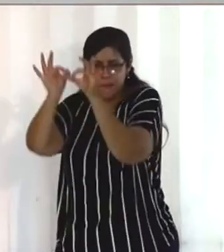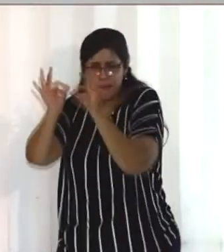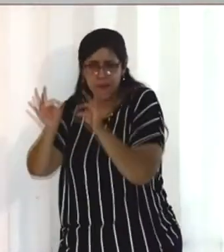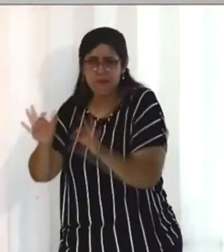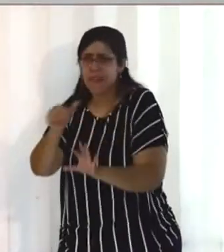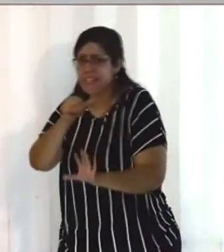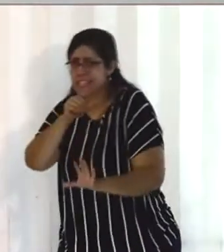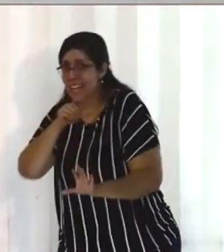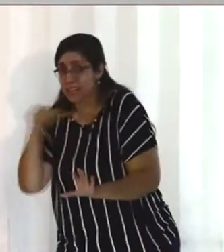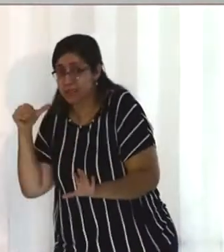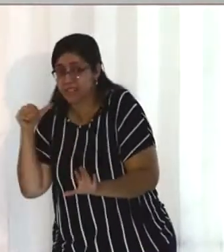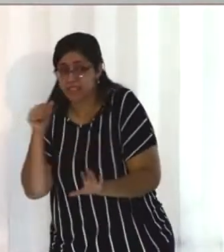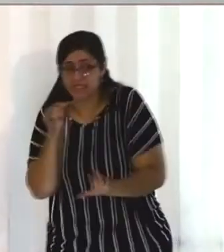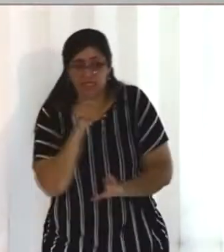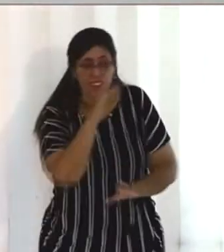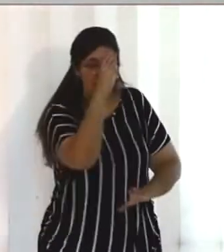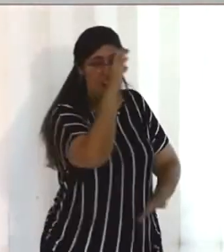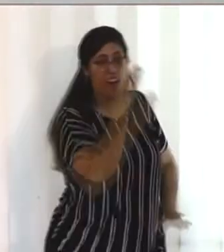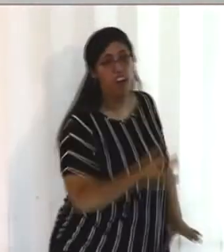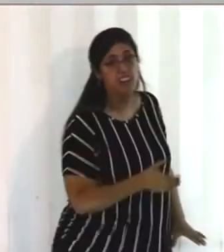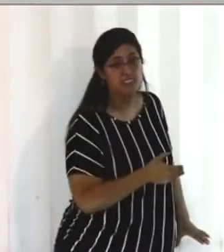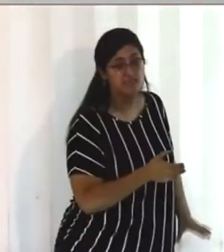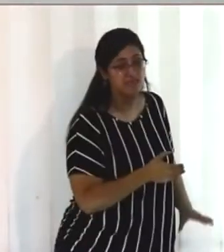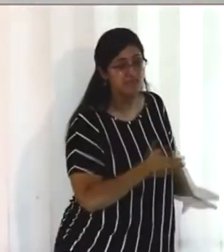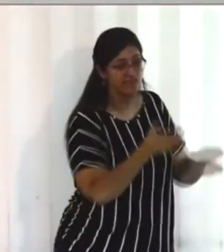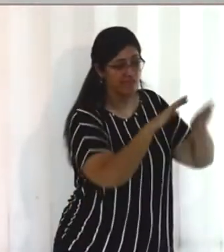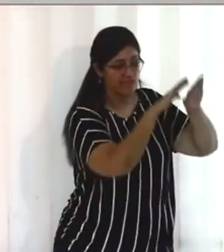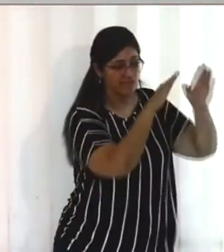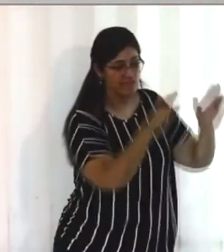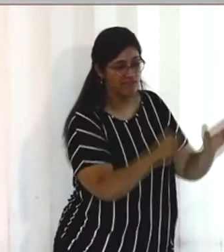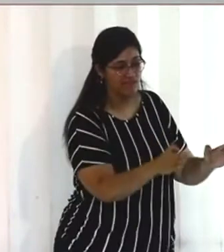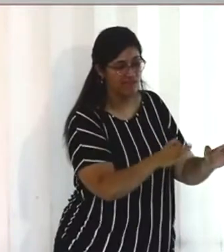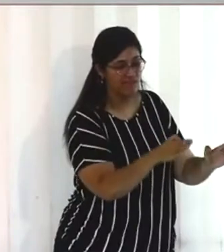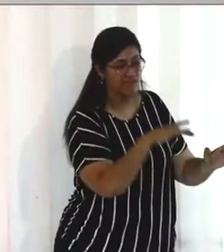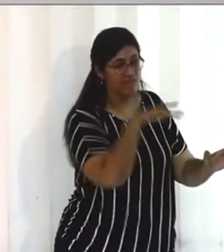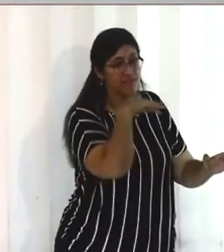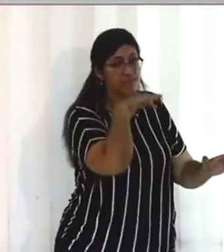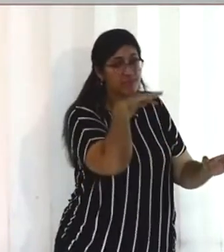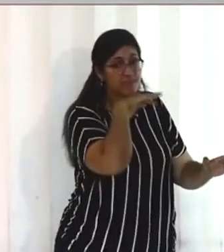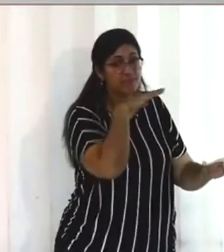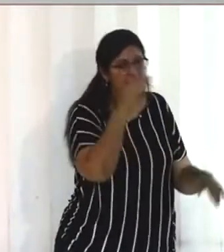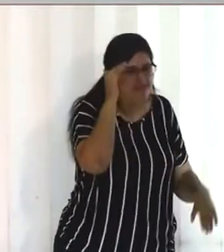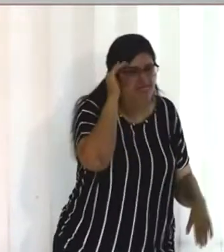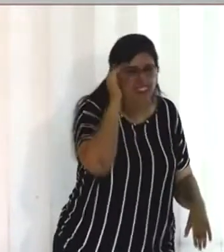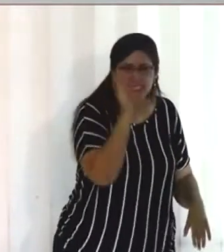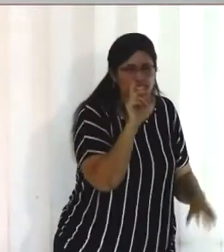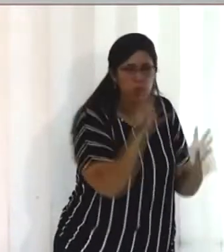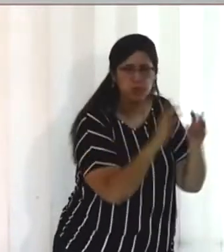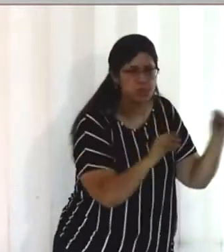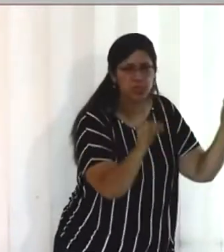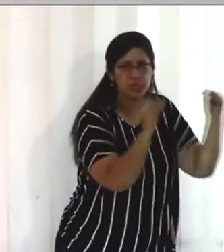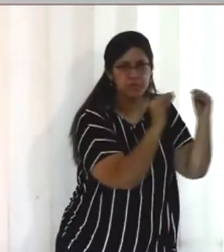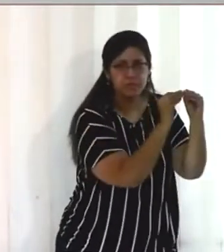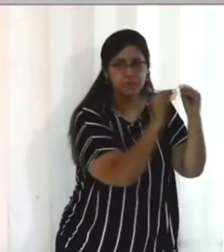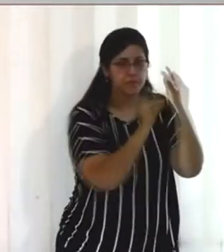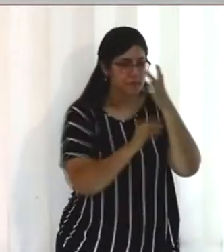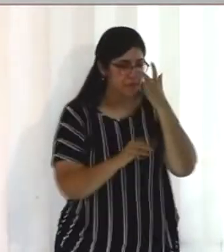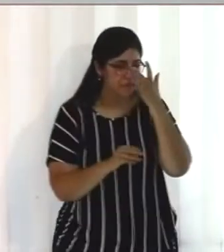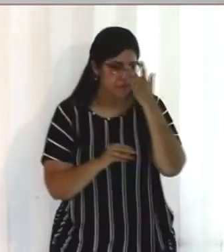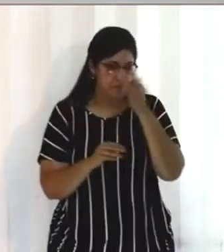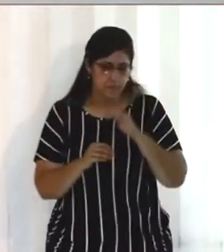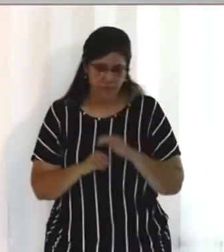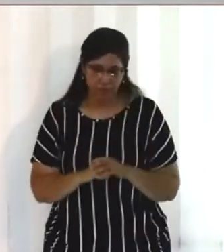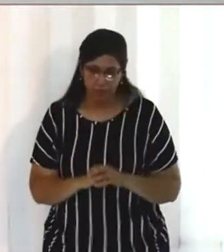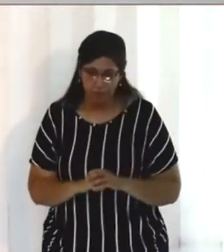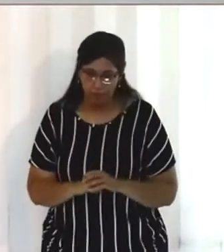sacrifício do que Caim, pelo qual obteve testemunho de ser justo, tendo a aprovação